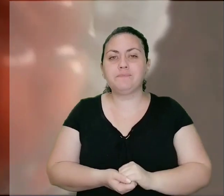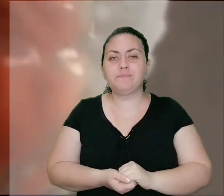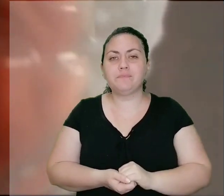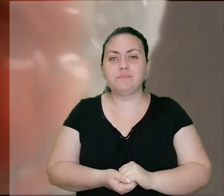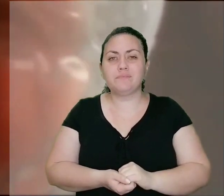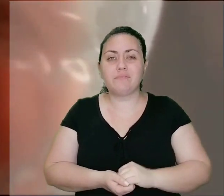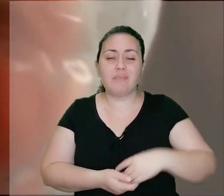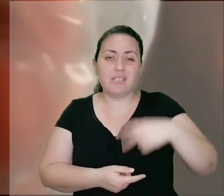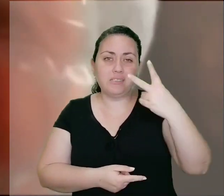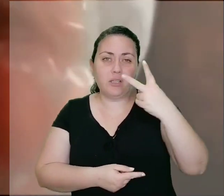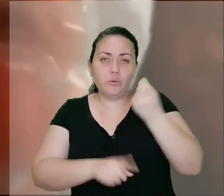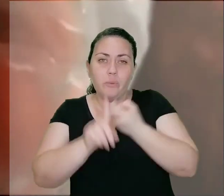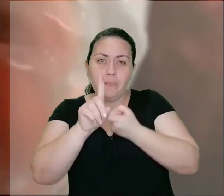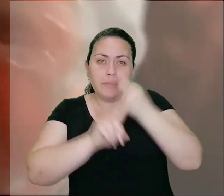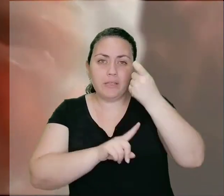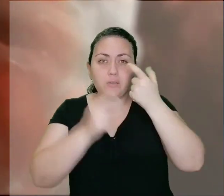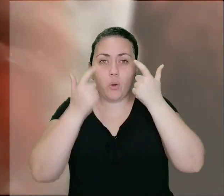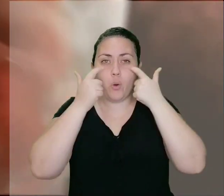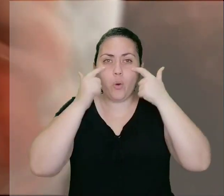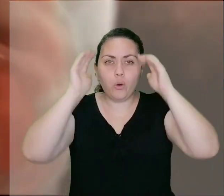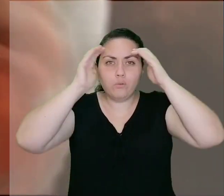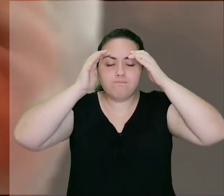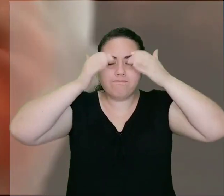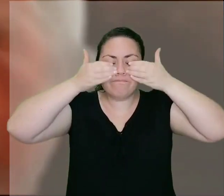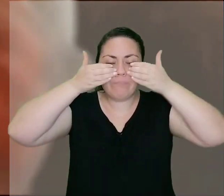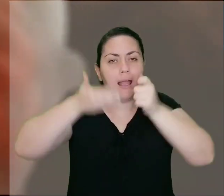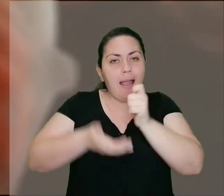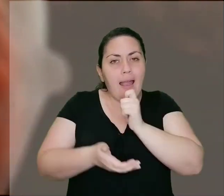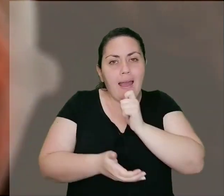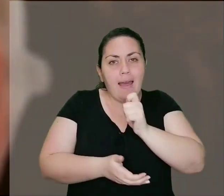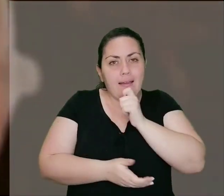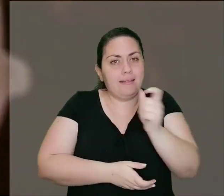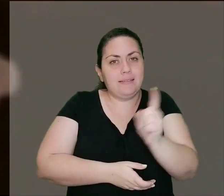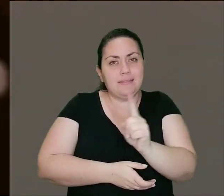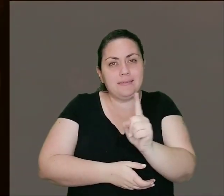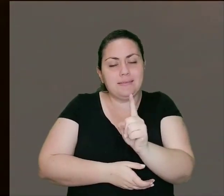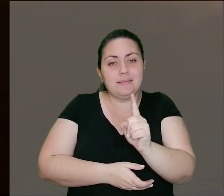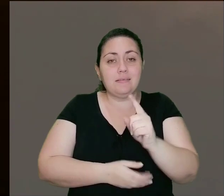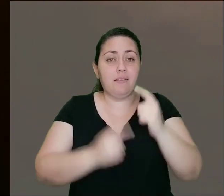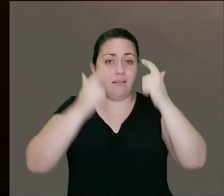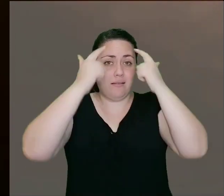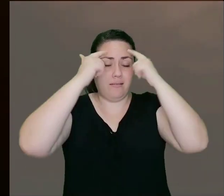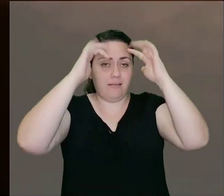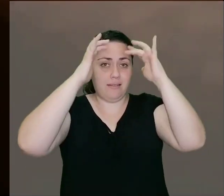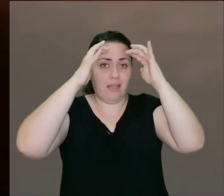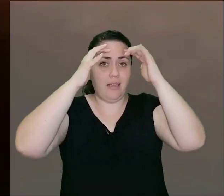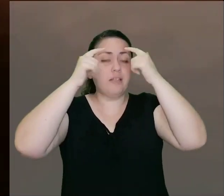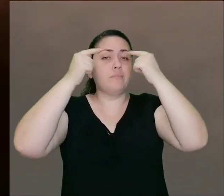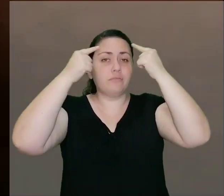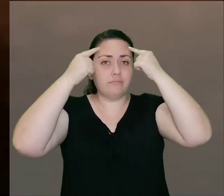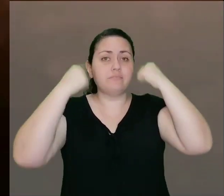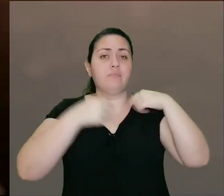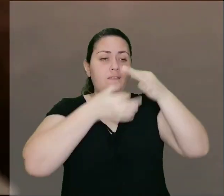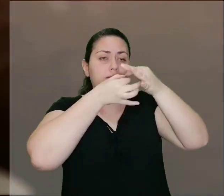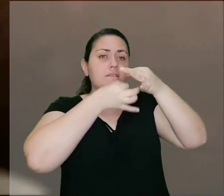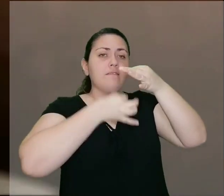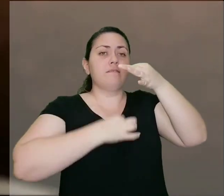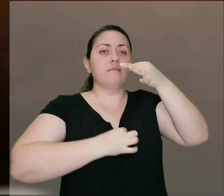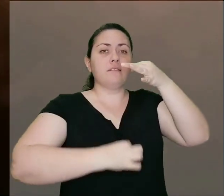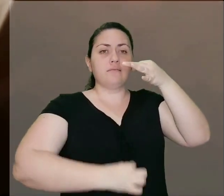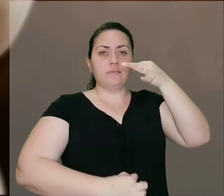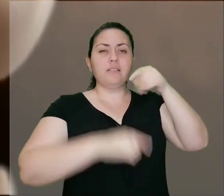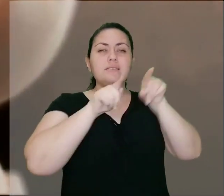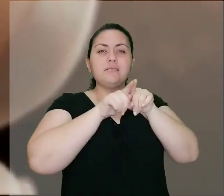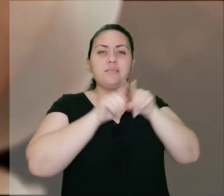No segundo mês, os olhos ainda estão em formação. O cérebro, a medula espinhal e outros tecidos do